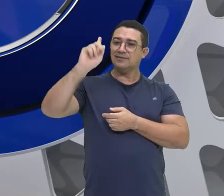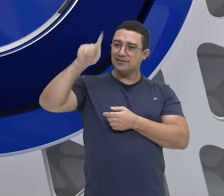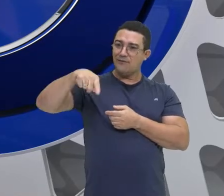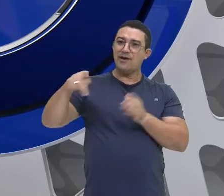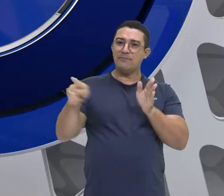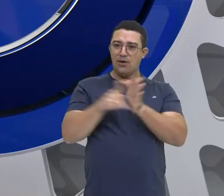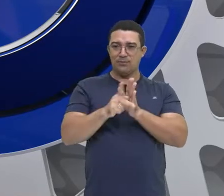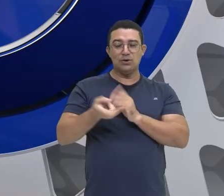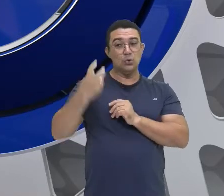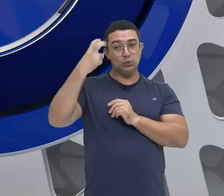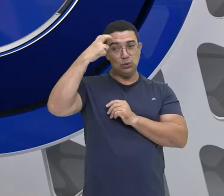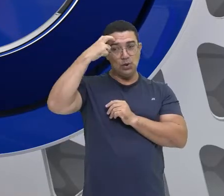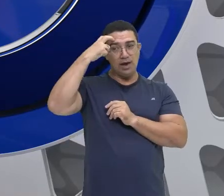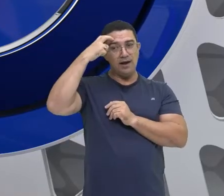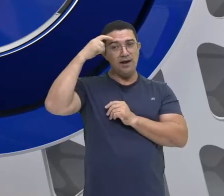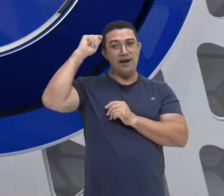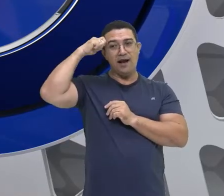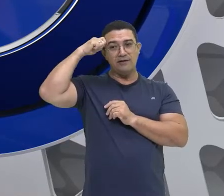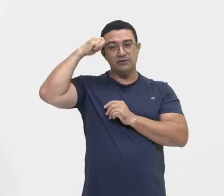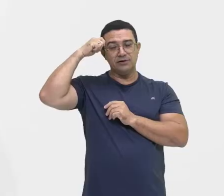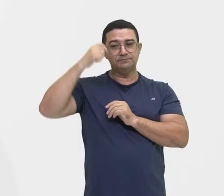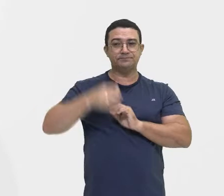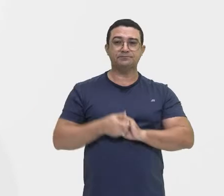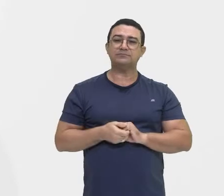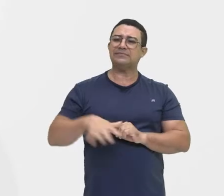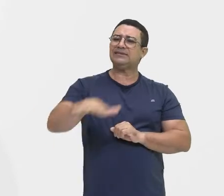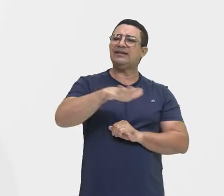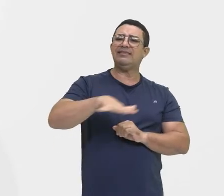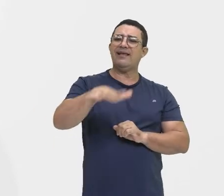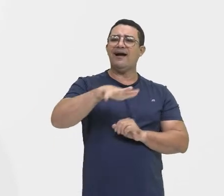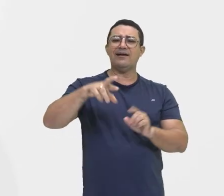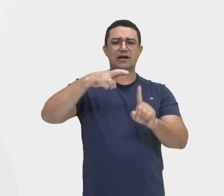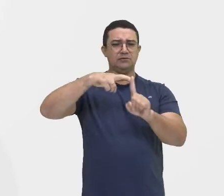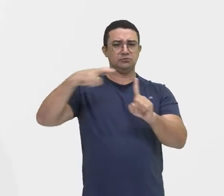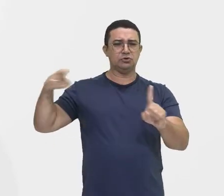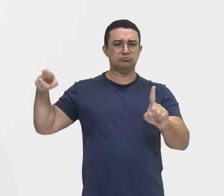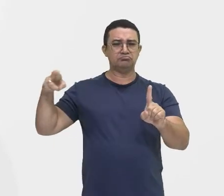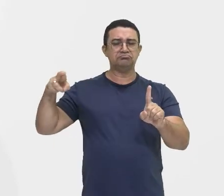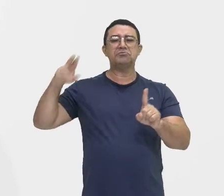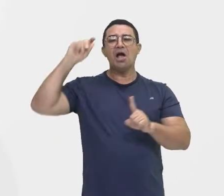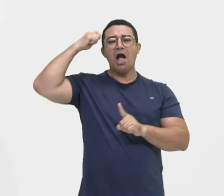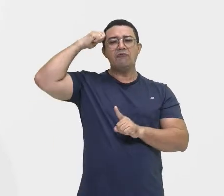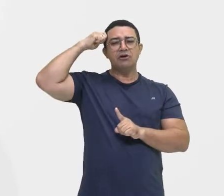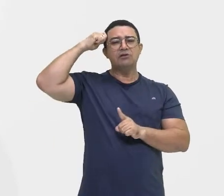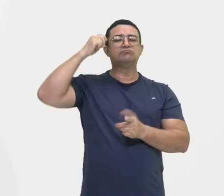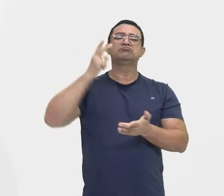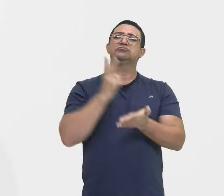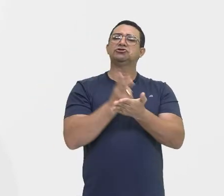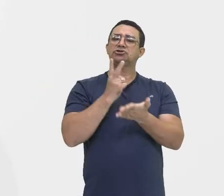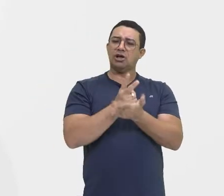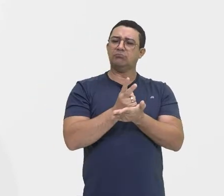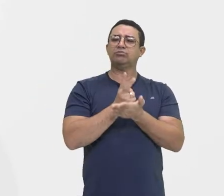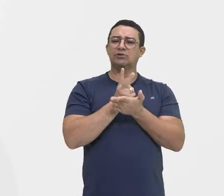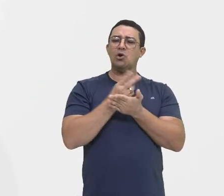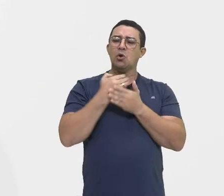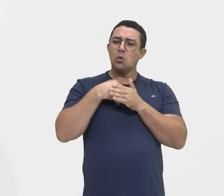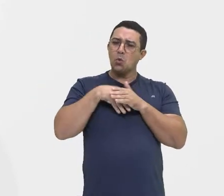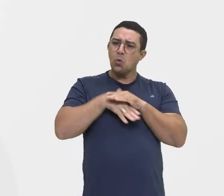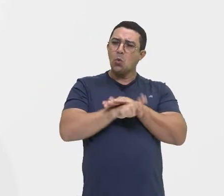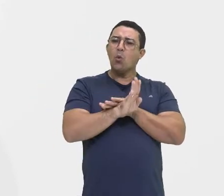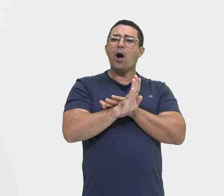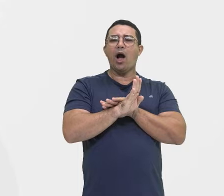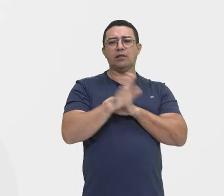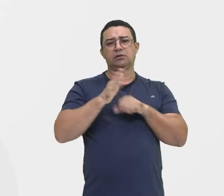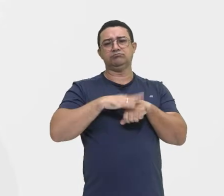da cultura africana. No aspecto religioso, os africanos buscaram sempre manter suas tradições de acordo com